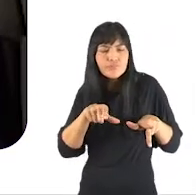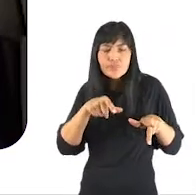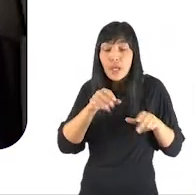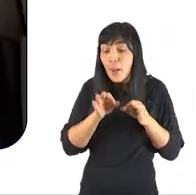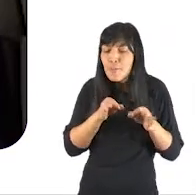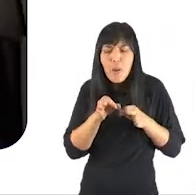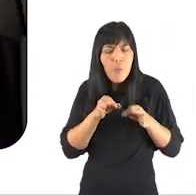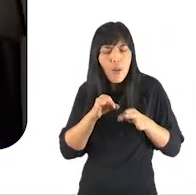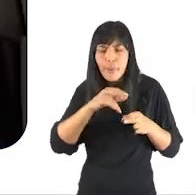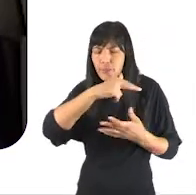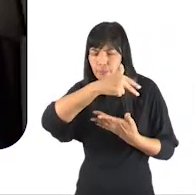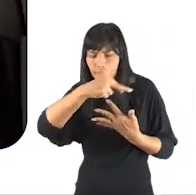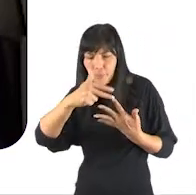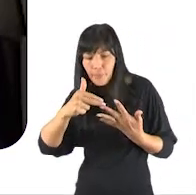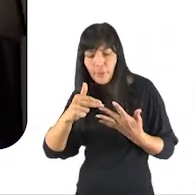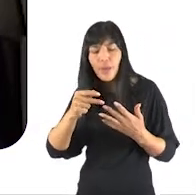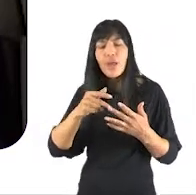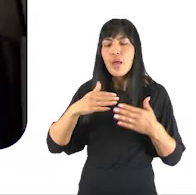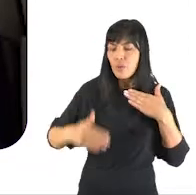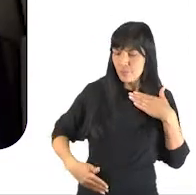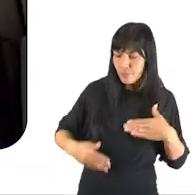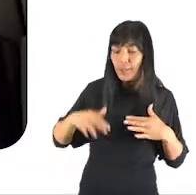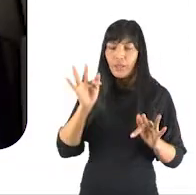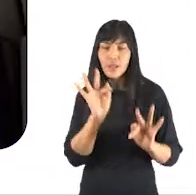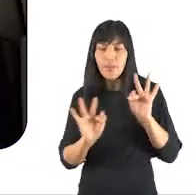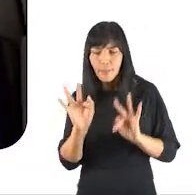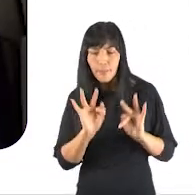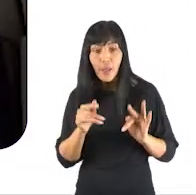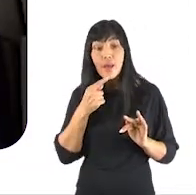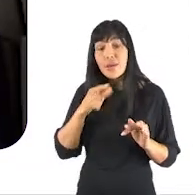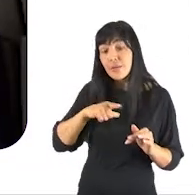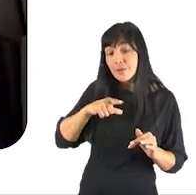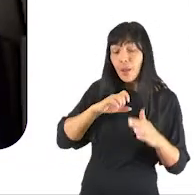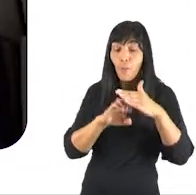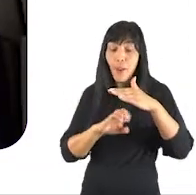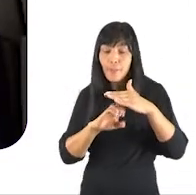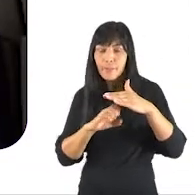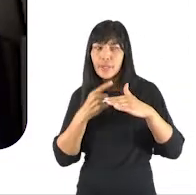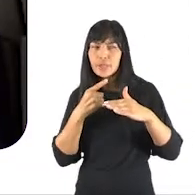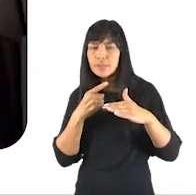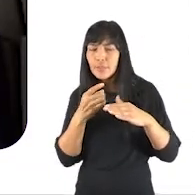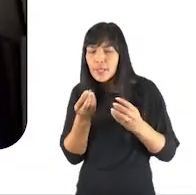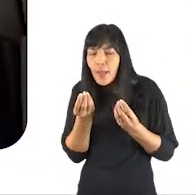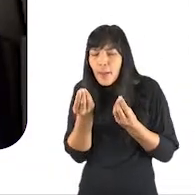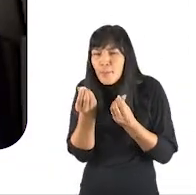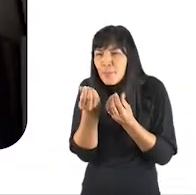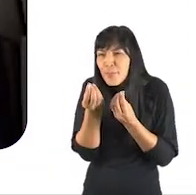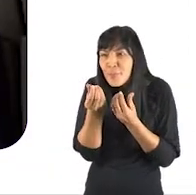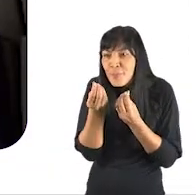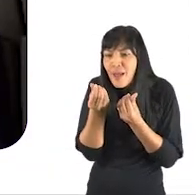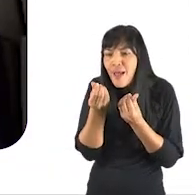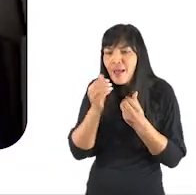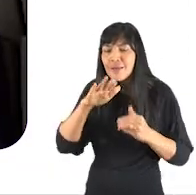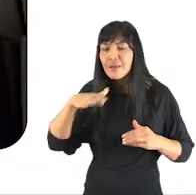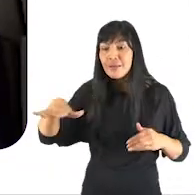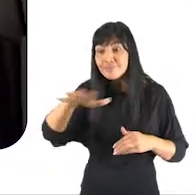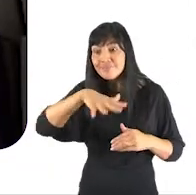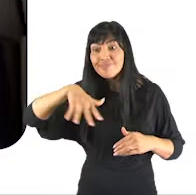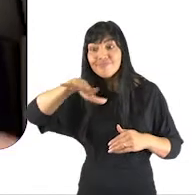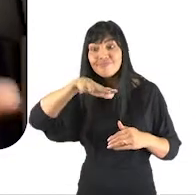capacidades organizacionais, humanas e tecnológicas, para se tornar uma empresa mais sensível ao